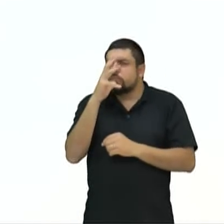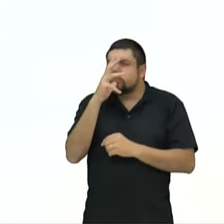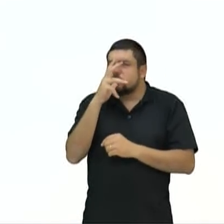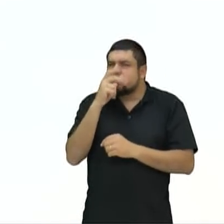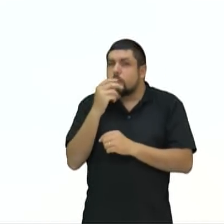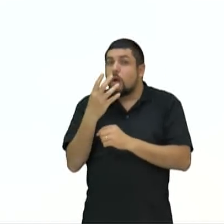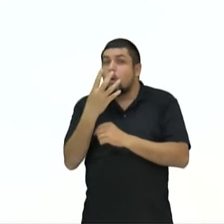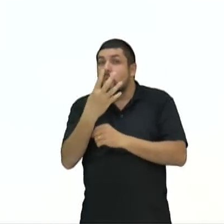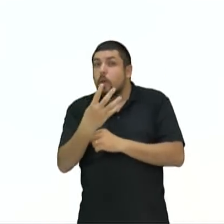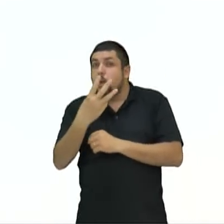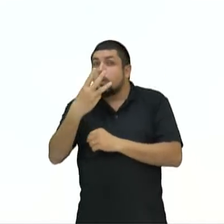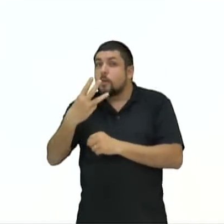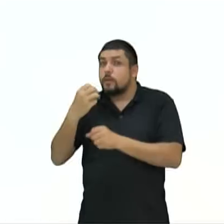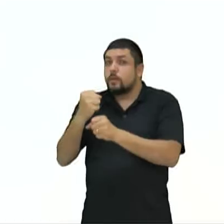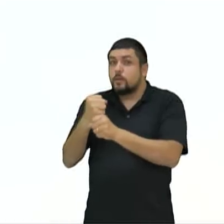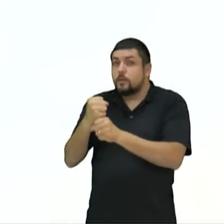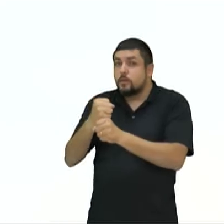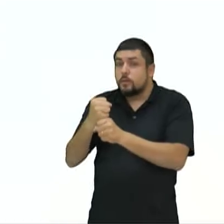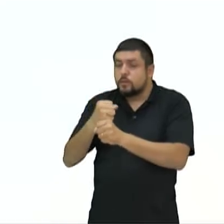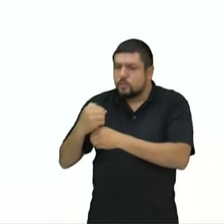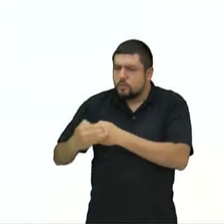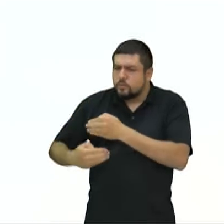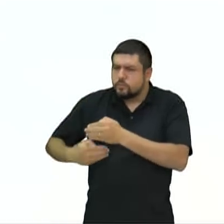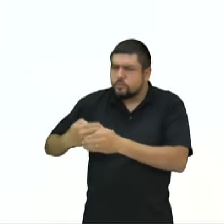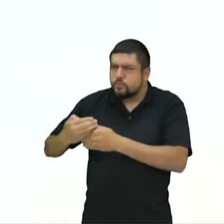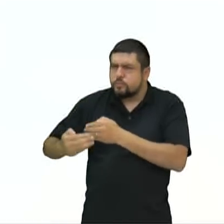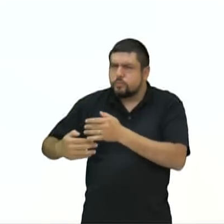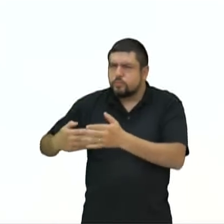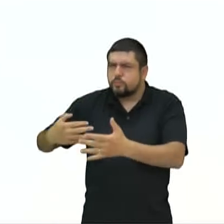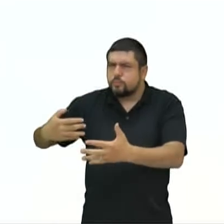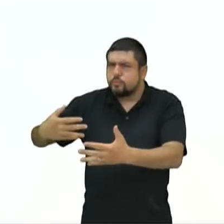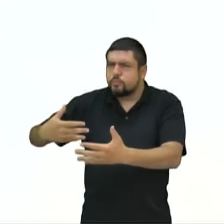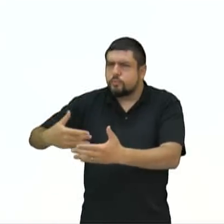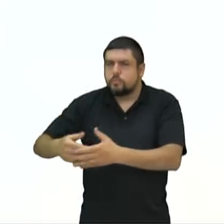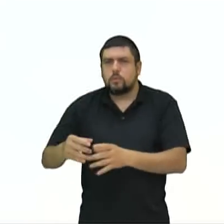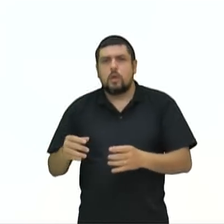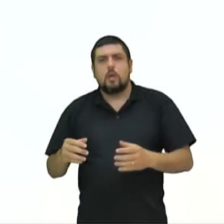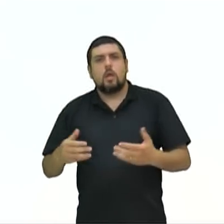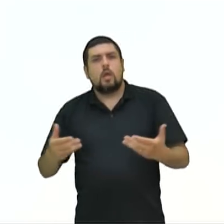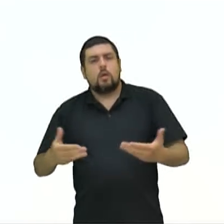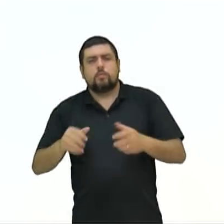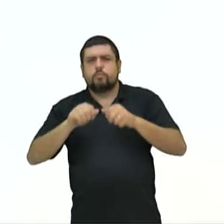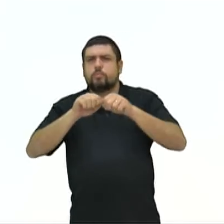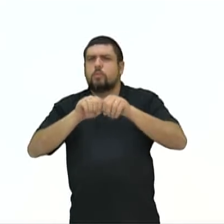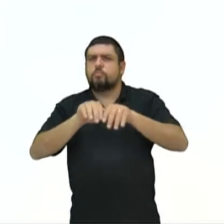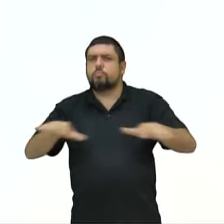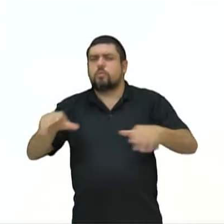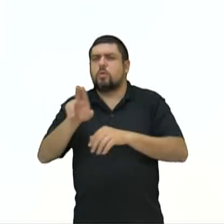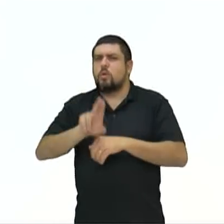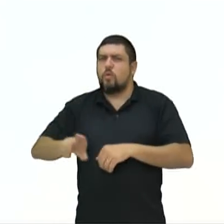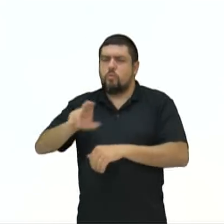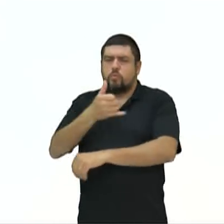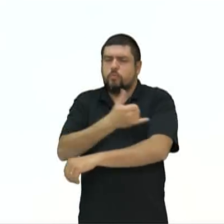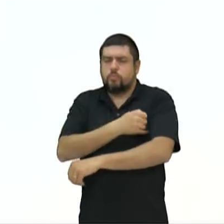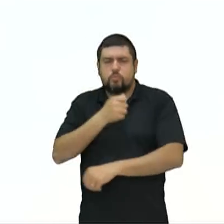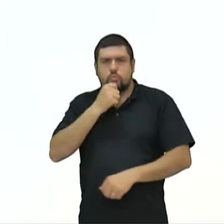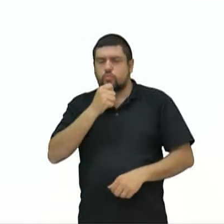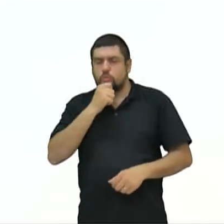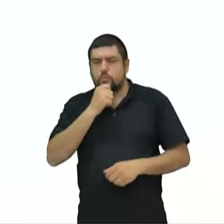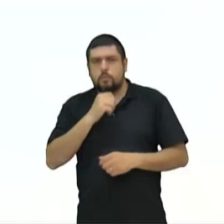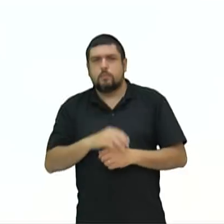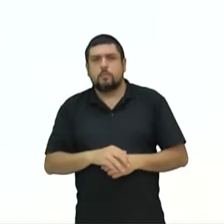anos. E ali está dizendo que apesar dela já existir, ela ainda não é utilizada em larga escala, tá? Olha aqui, febre